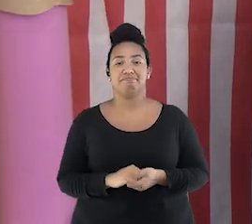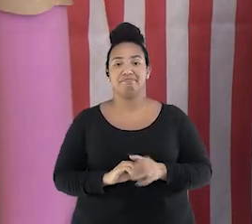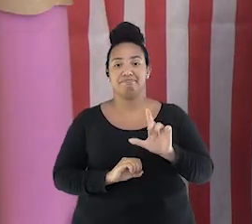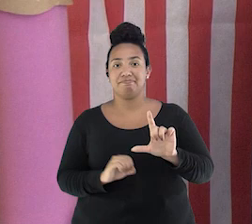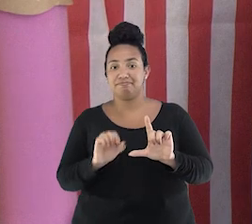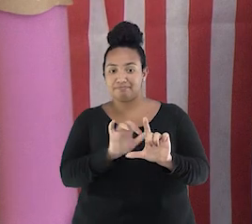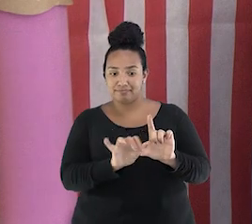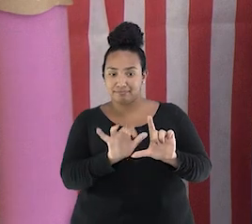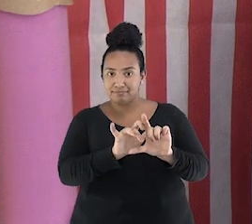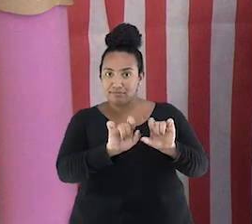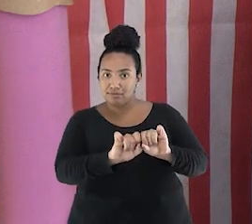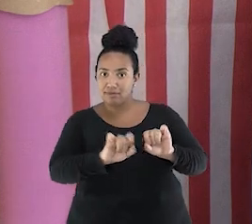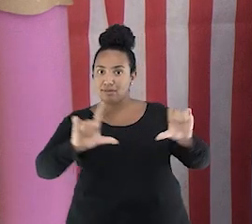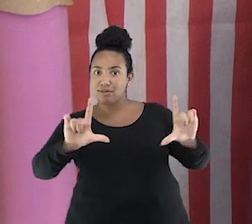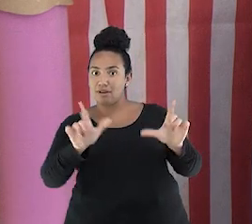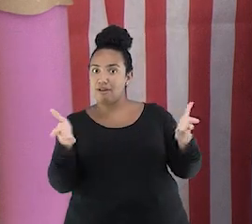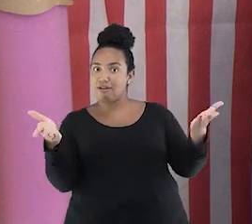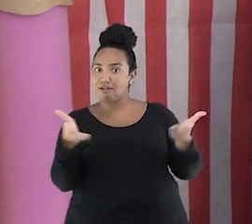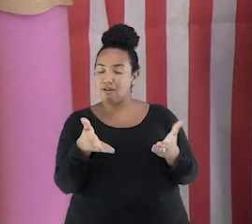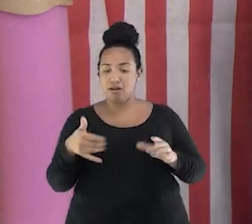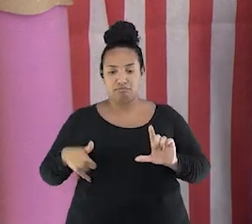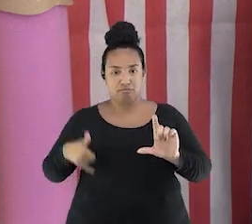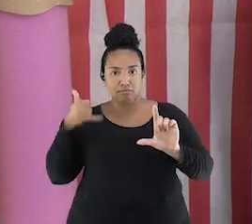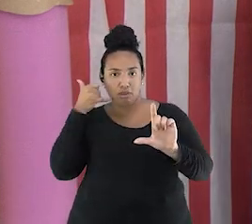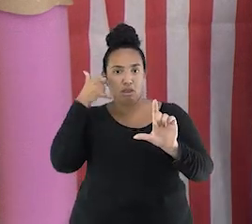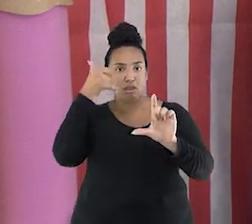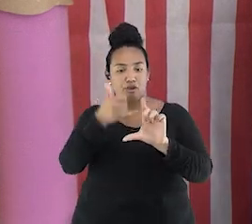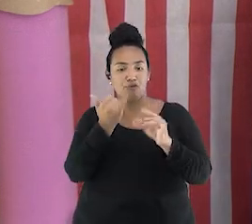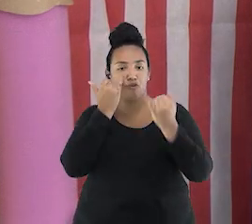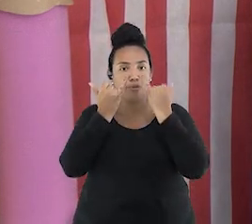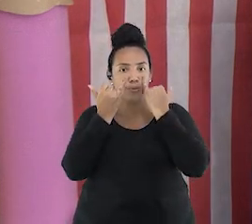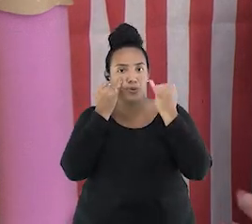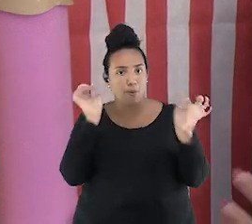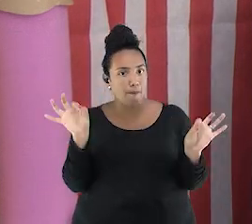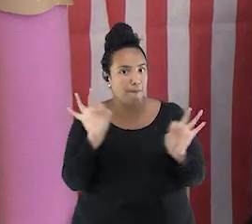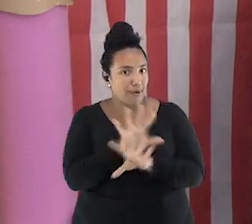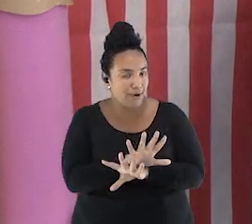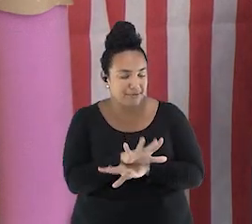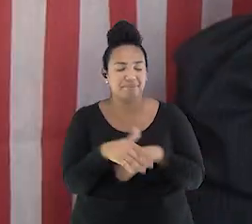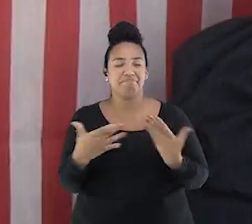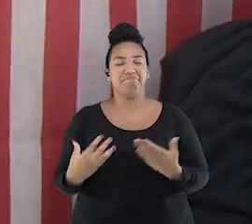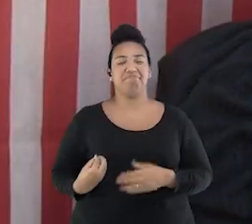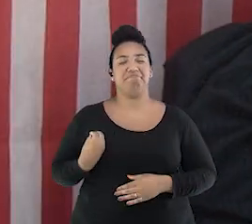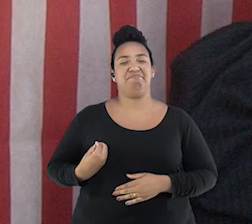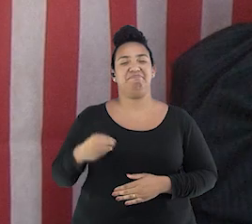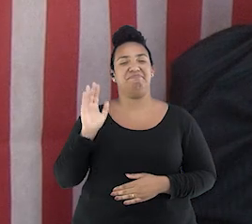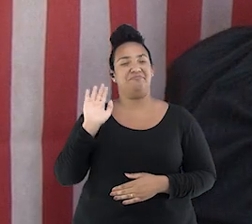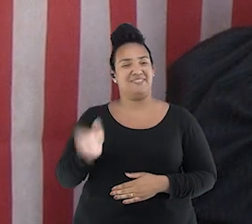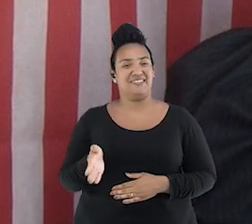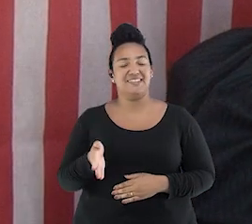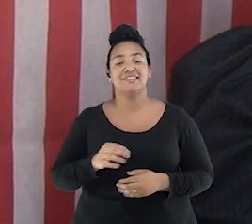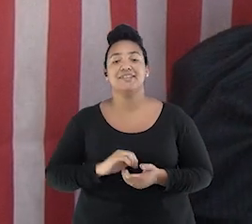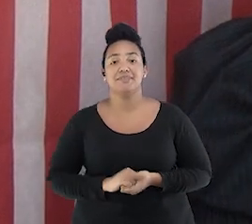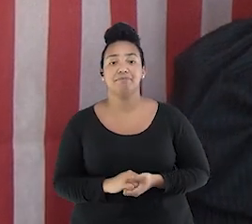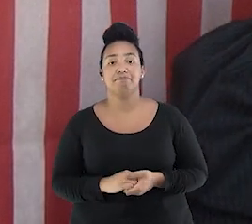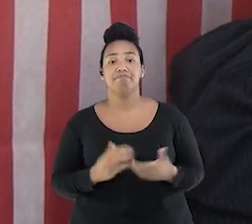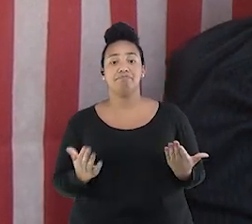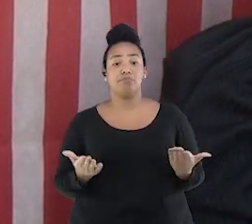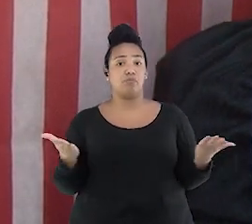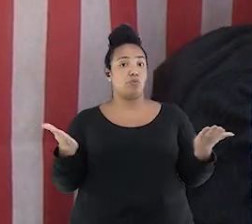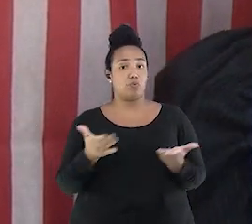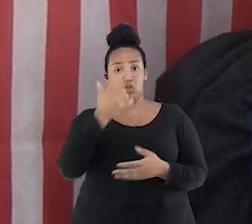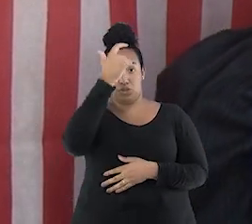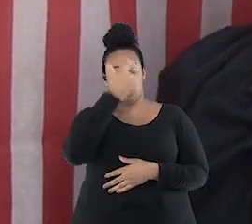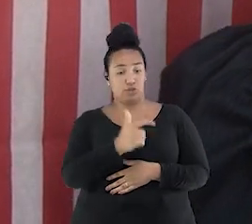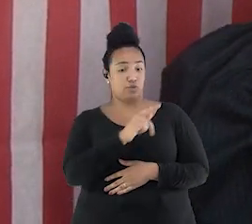aparecendo na TV e preencha as informações. E pronto, presença confirmada. Hoje, eu, professora